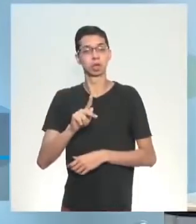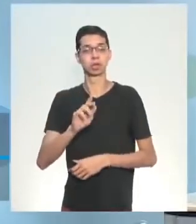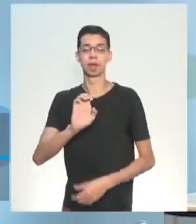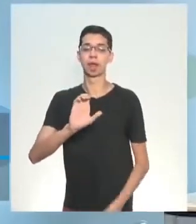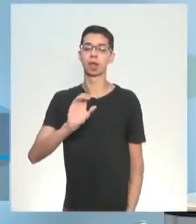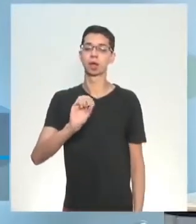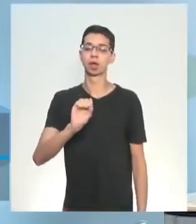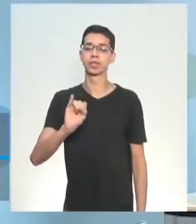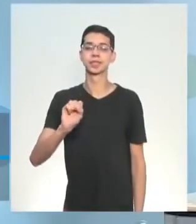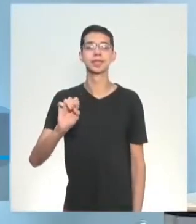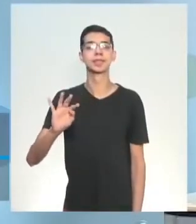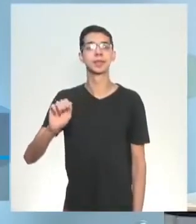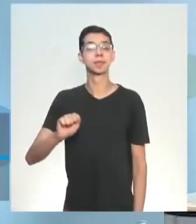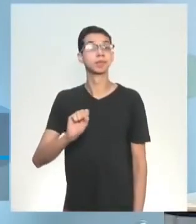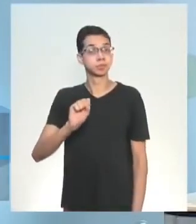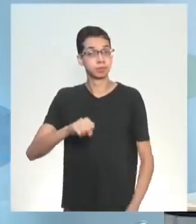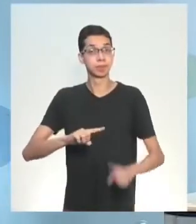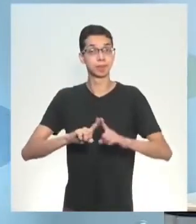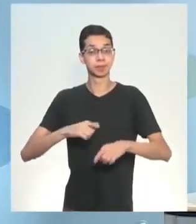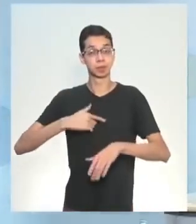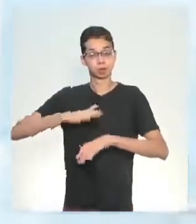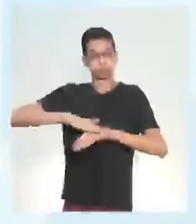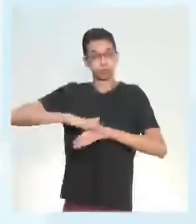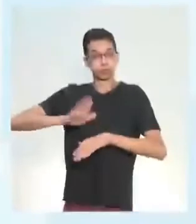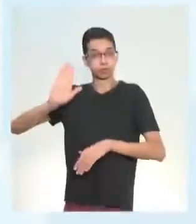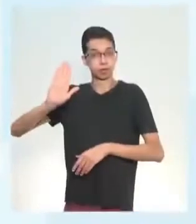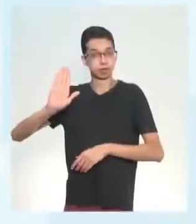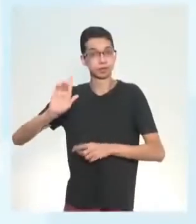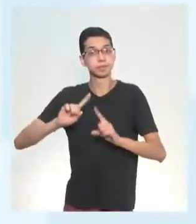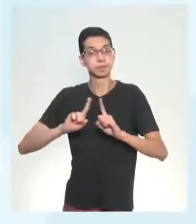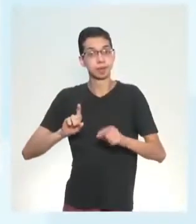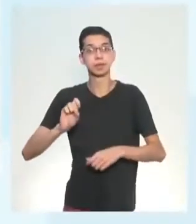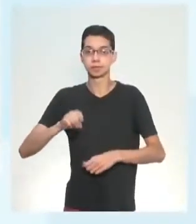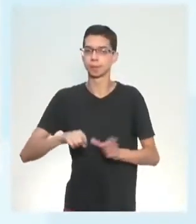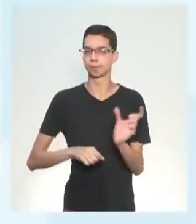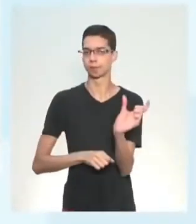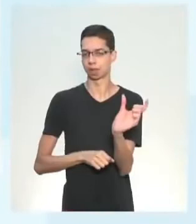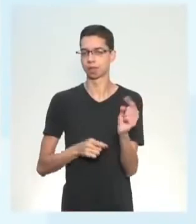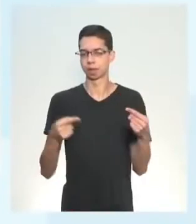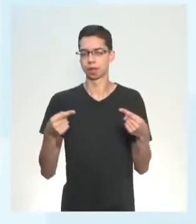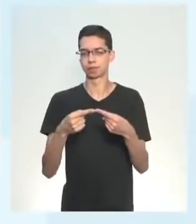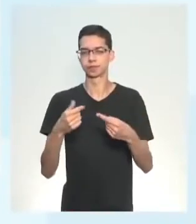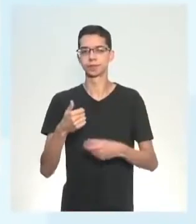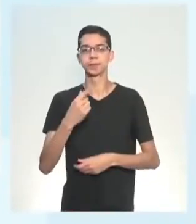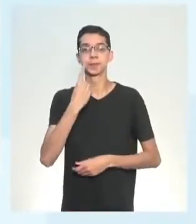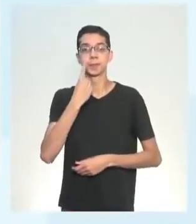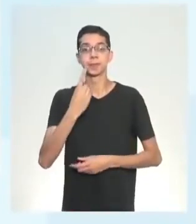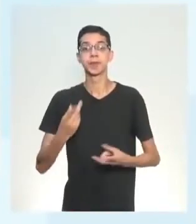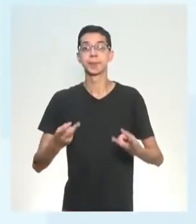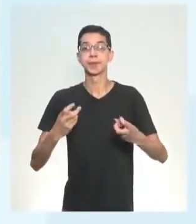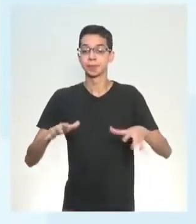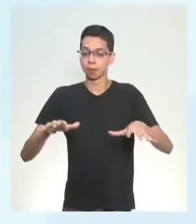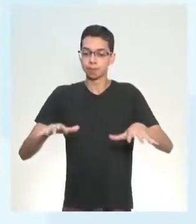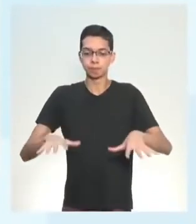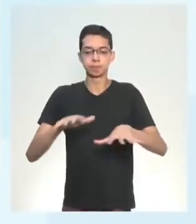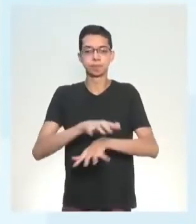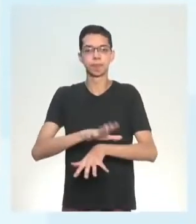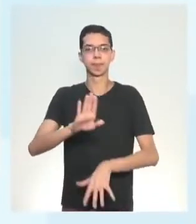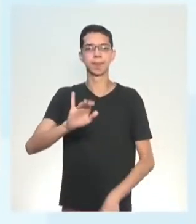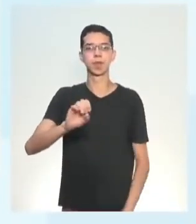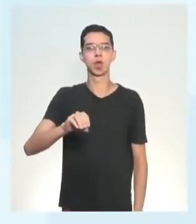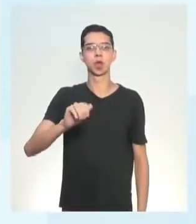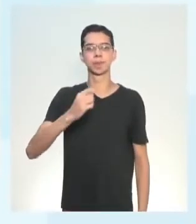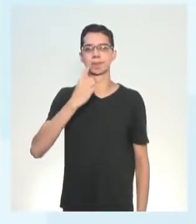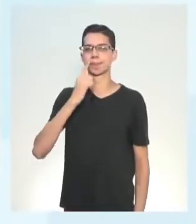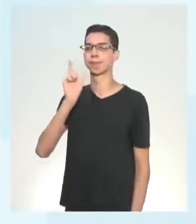ecossistema. E olha aí bioma, quando eu falo de bioma, ó, vocês estão vendo aí que existem algumas faixas, né? Eu vou fazer um